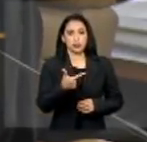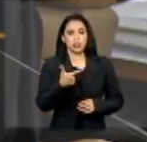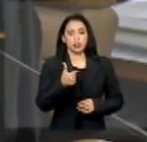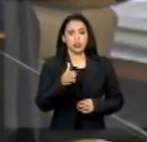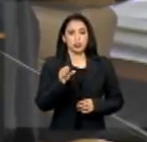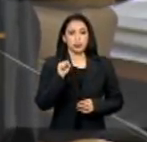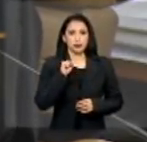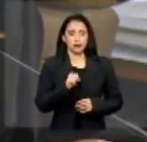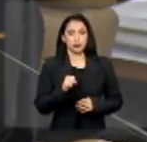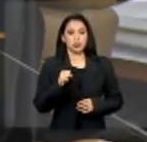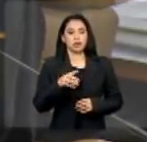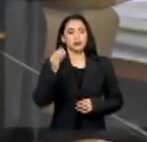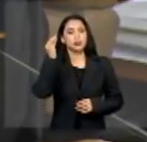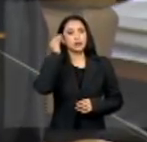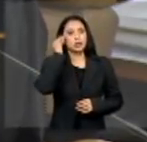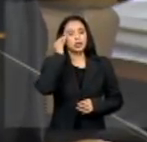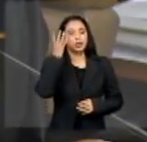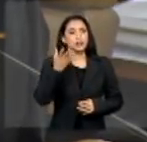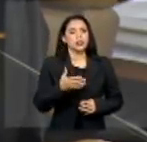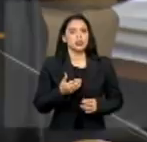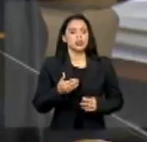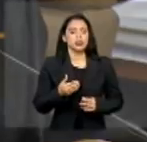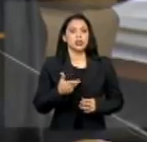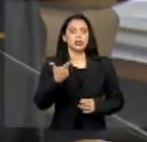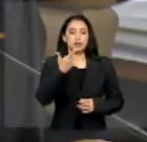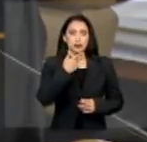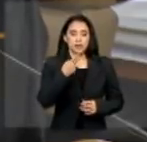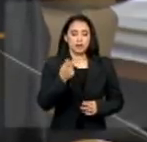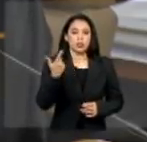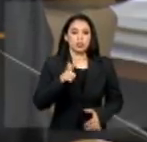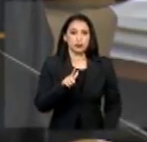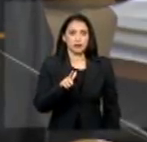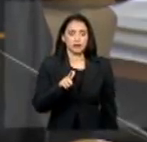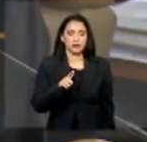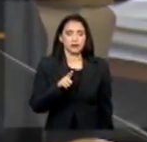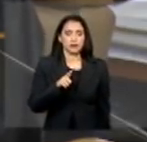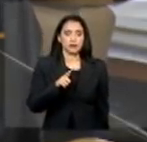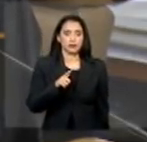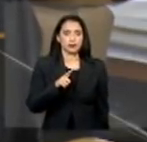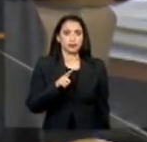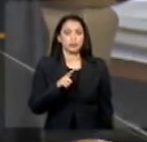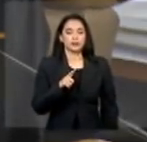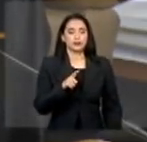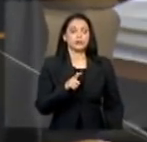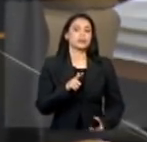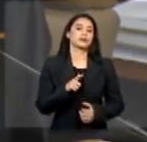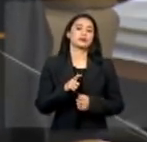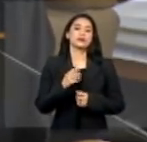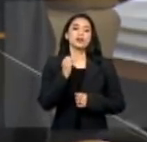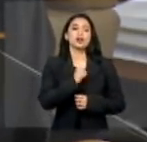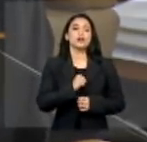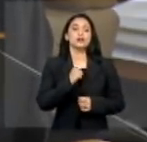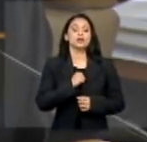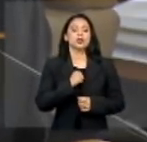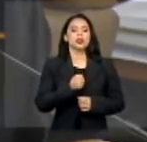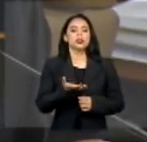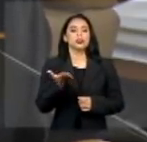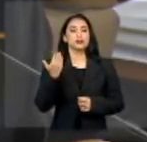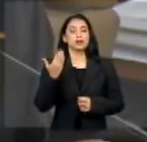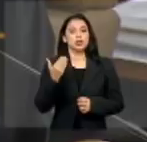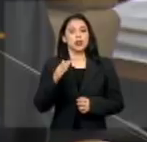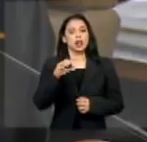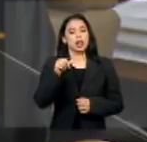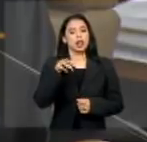o que me permite reproduzir abrindo as portas disse o saudoso ministro carlos alberto menezes